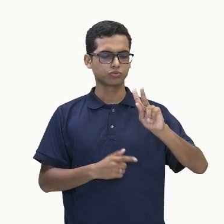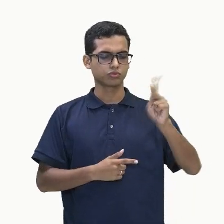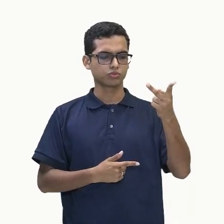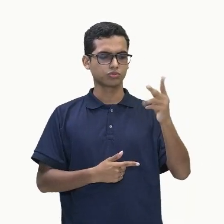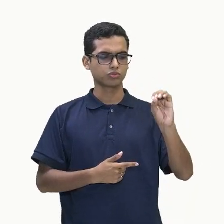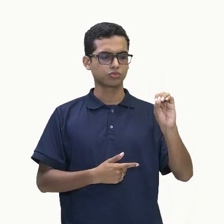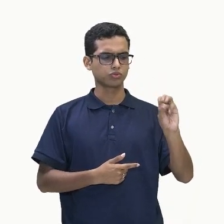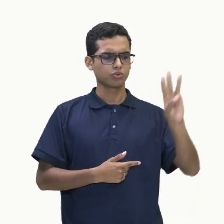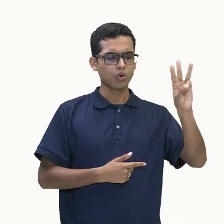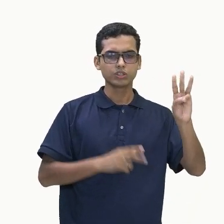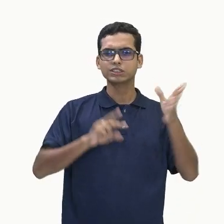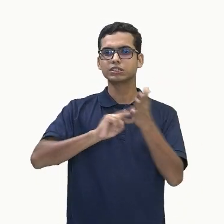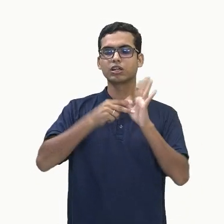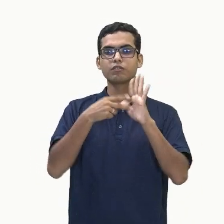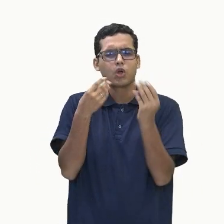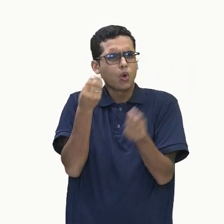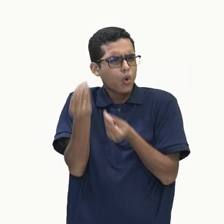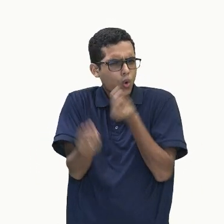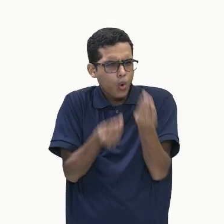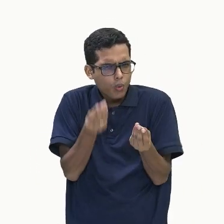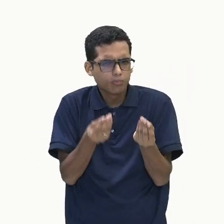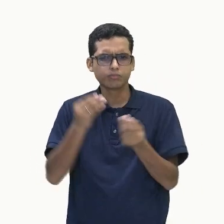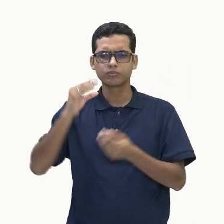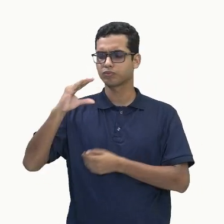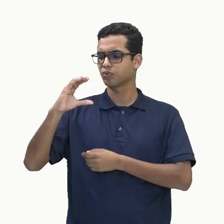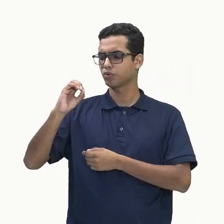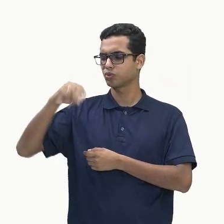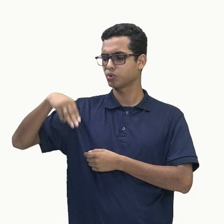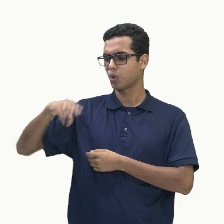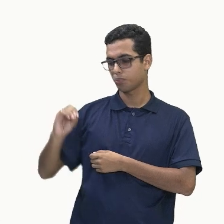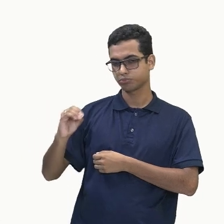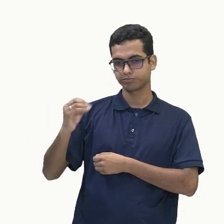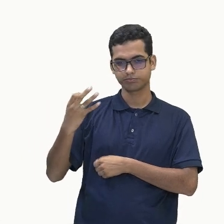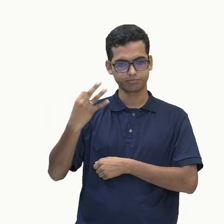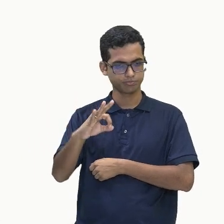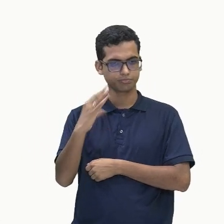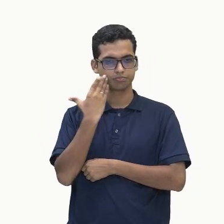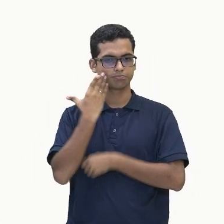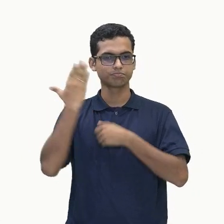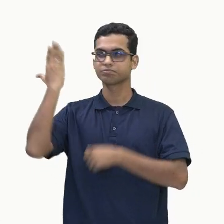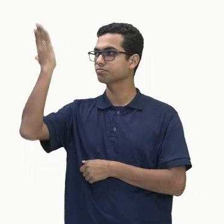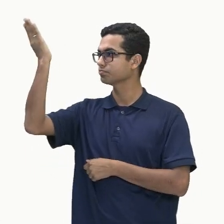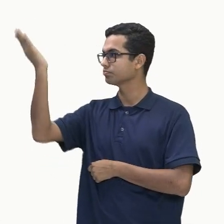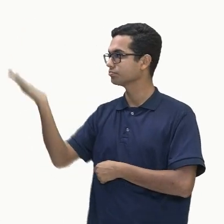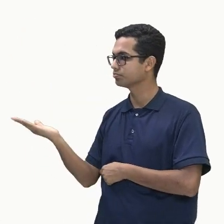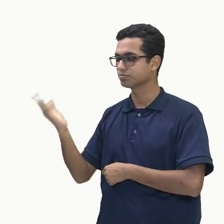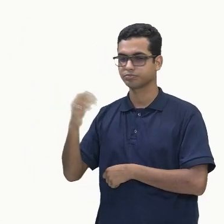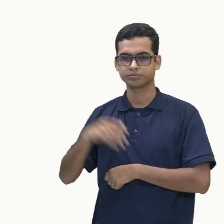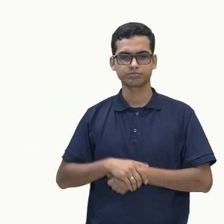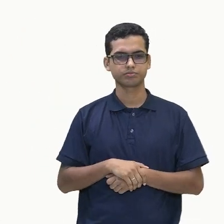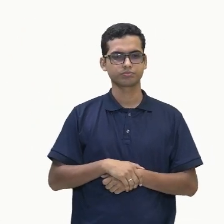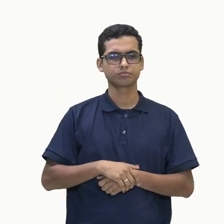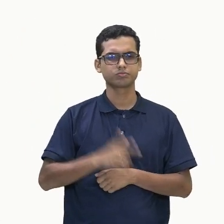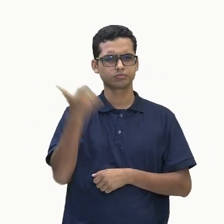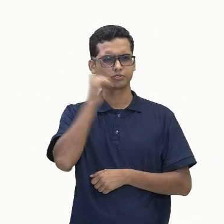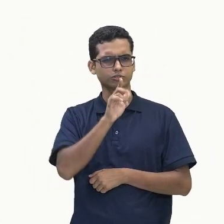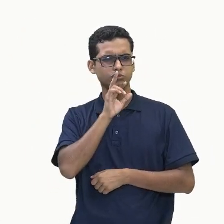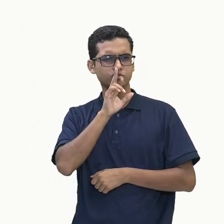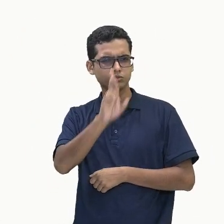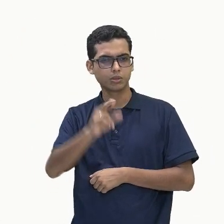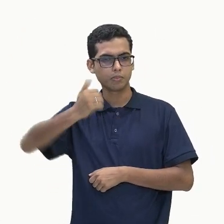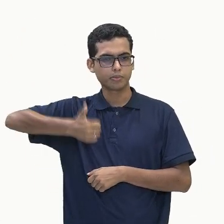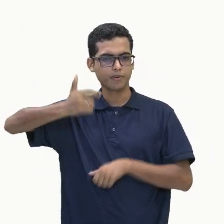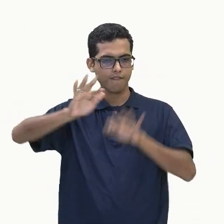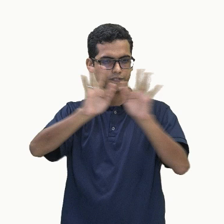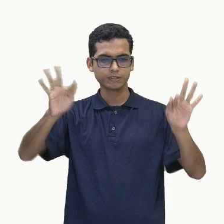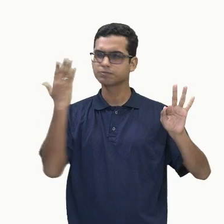eu estou de dieta? Why am I eating chocolate? Por que eu estou comendo chocolate? Consigo responder com sim? Não, não tem